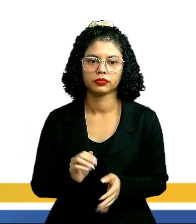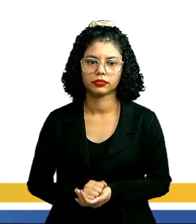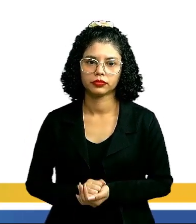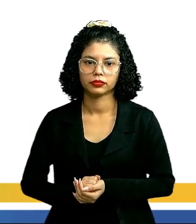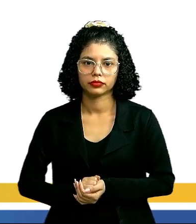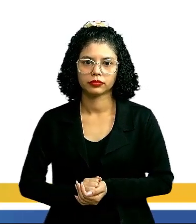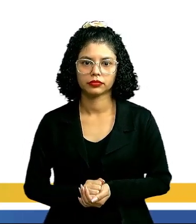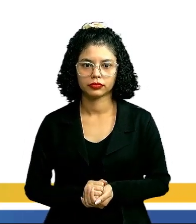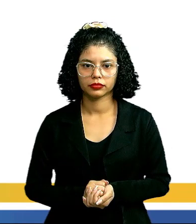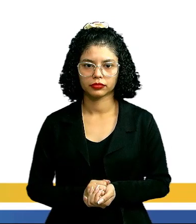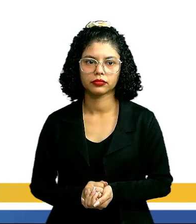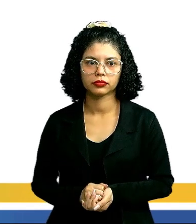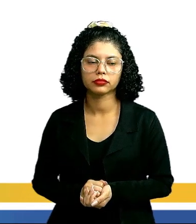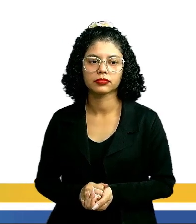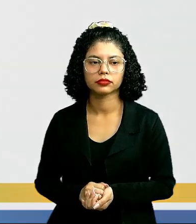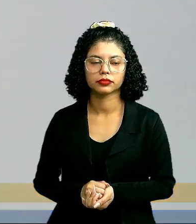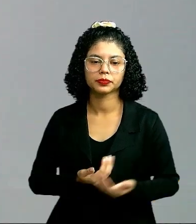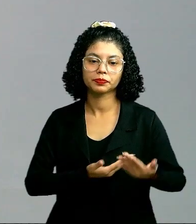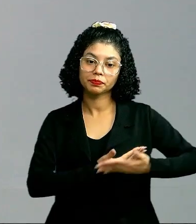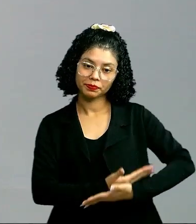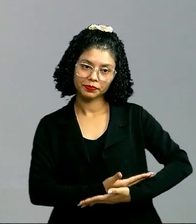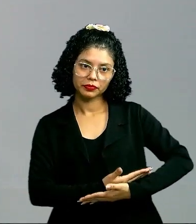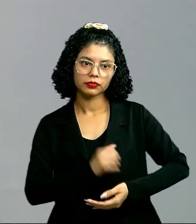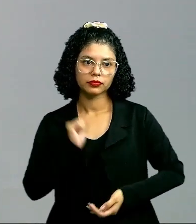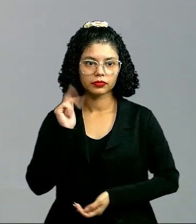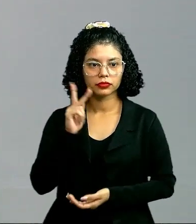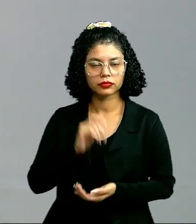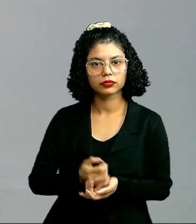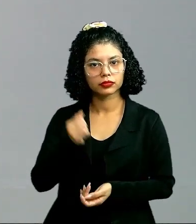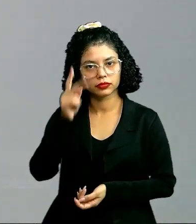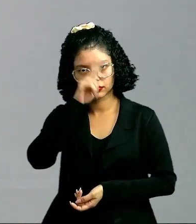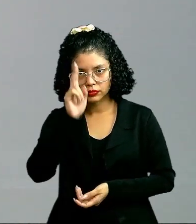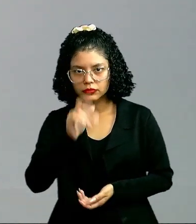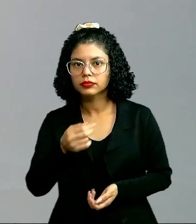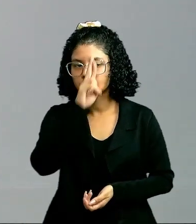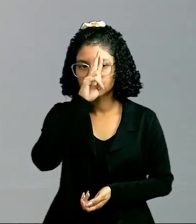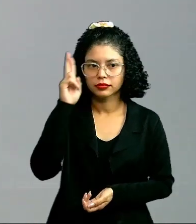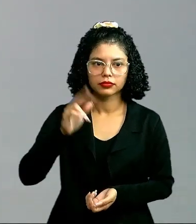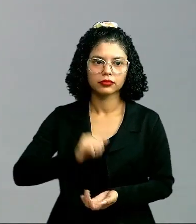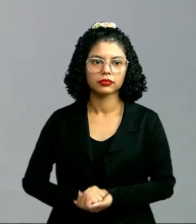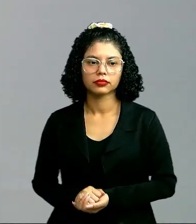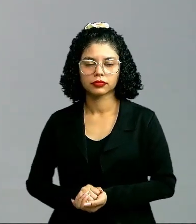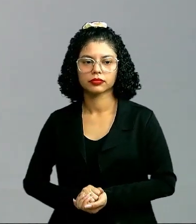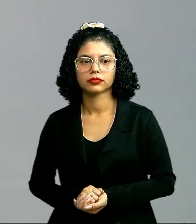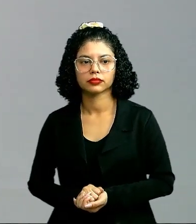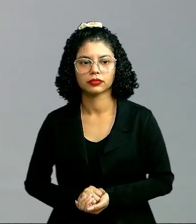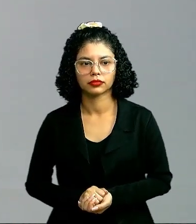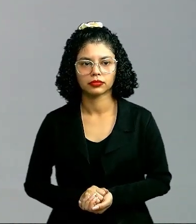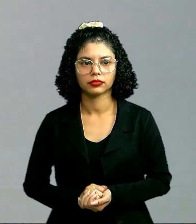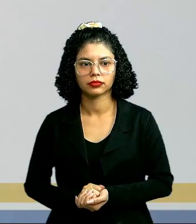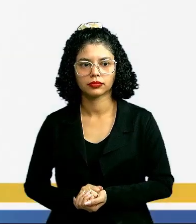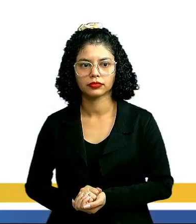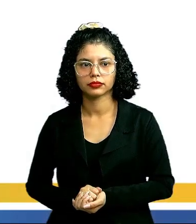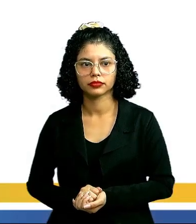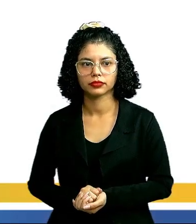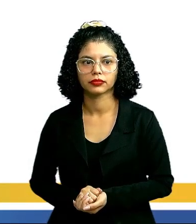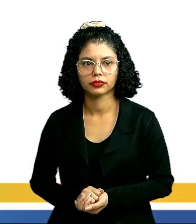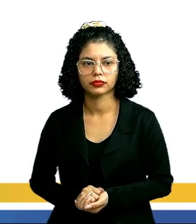o neném no braço. Ok? Todo mundo lembra dessa história? Vamos para